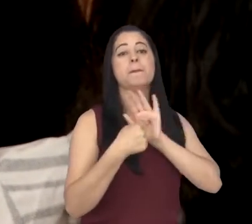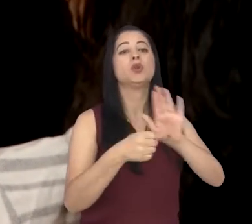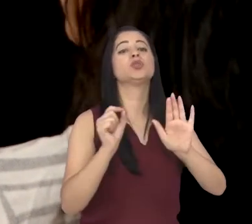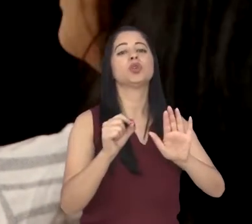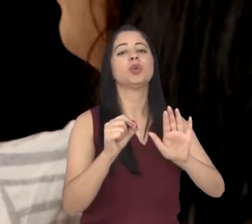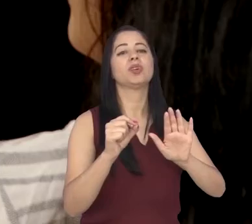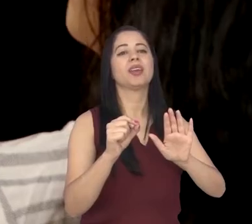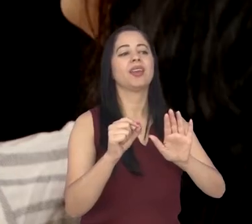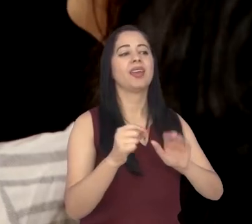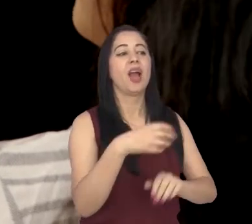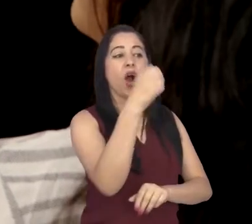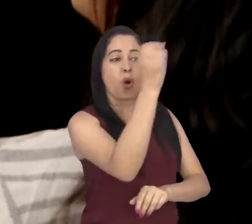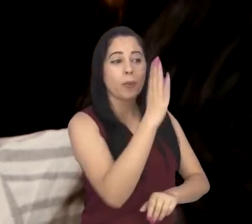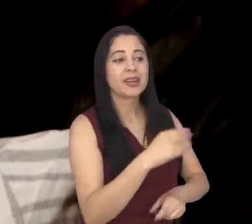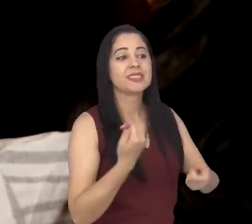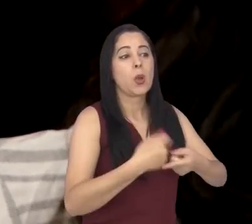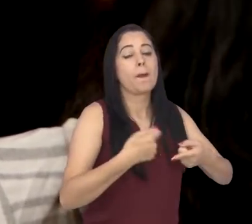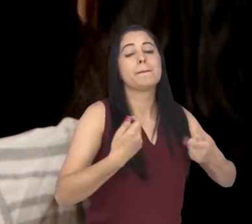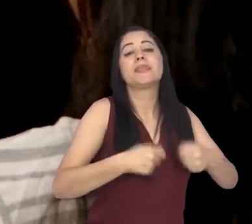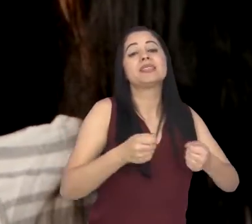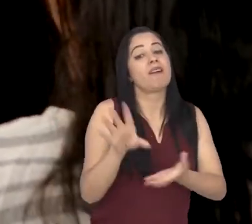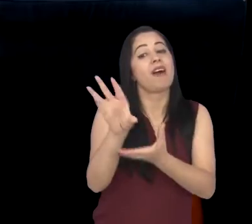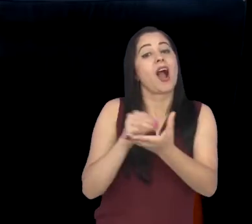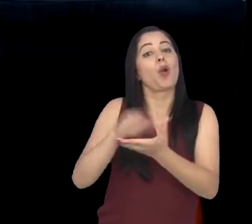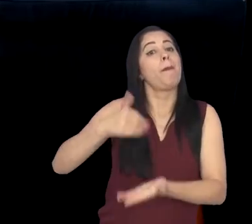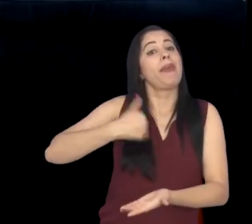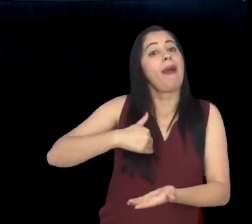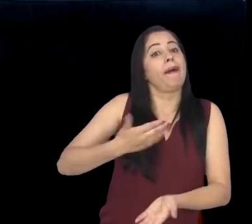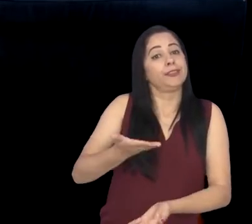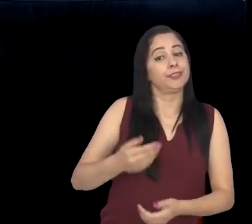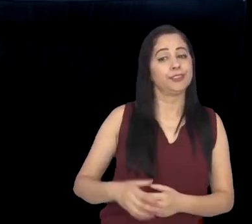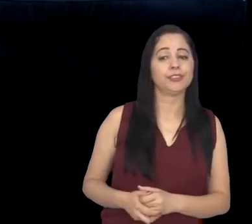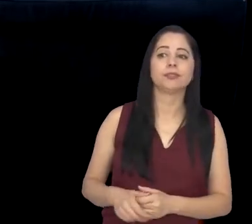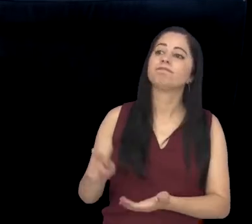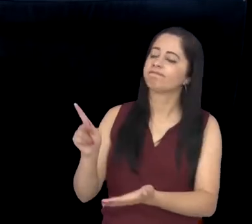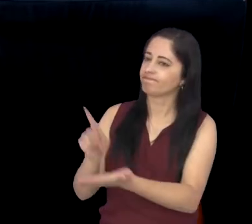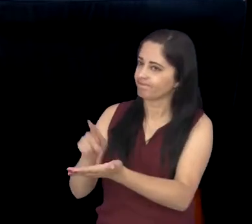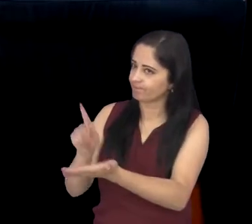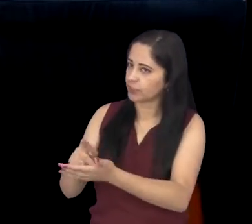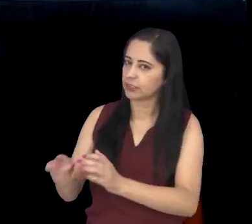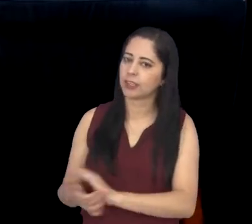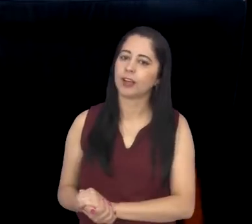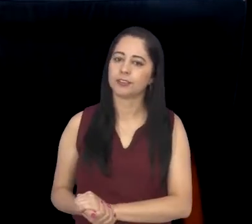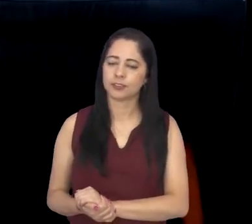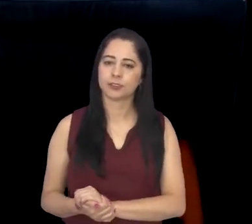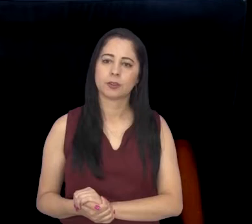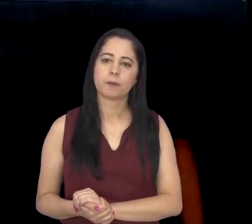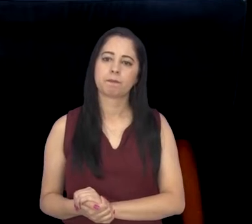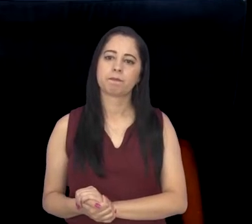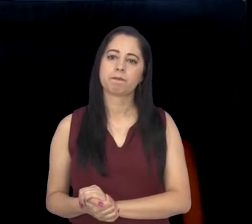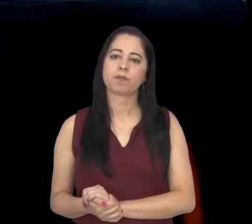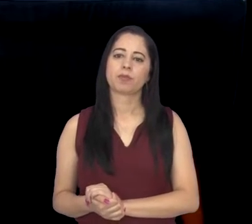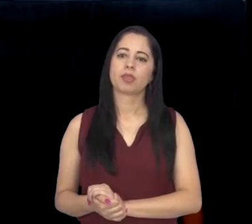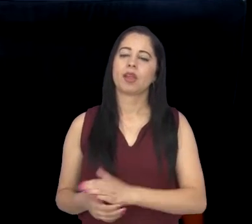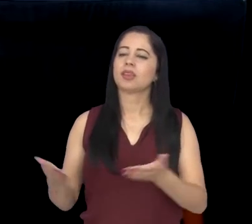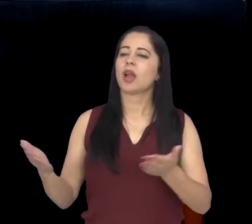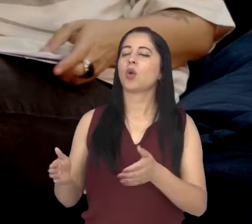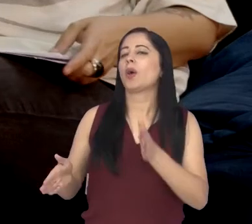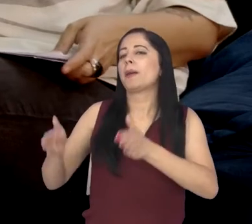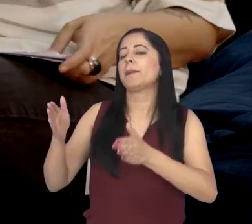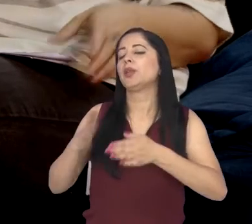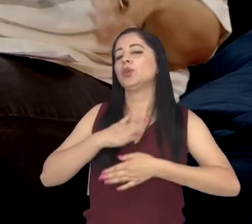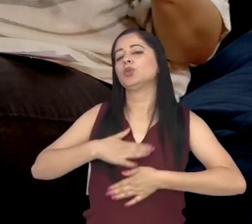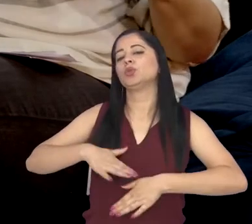também, porque mostrou como o Brasil tinha que jogar e não jogou. Nossa, é verdade. E, Gilson, agora você, nessa época